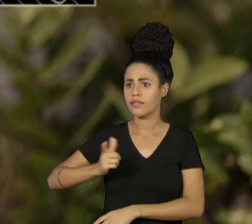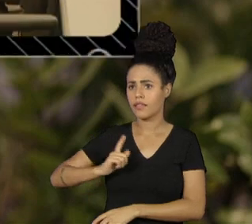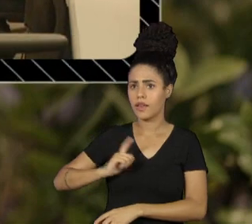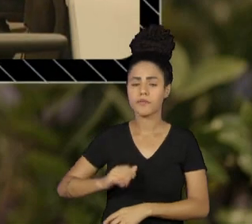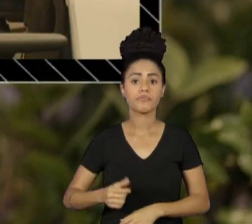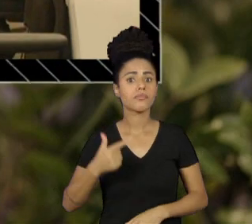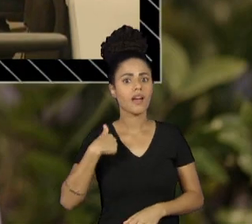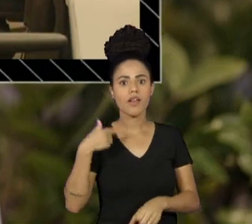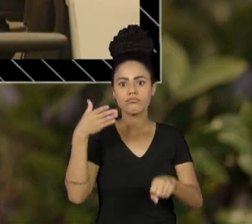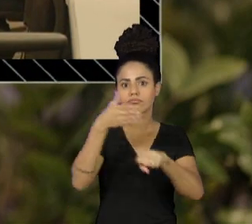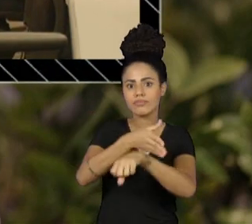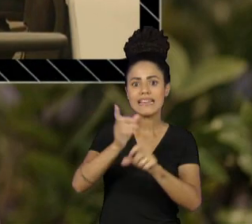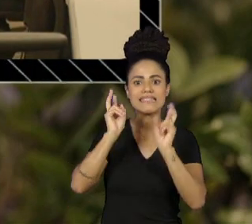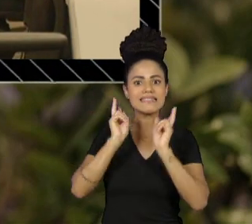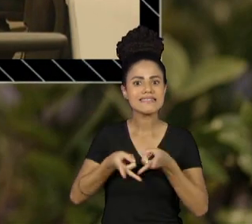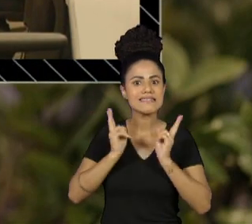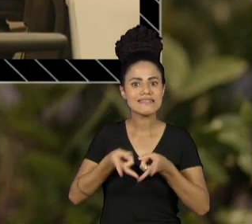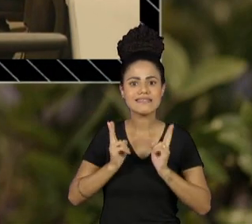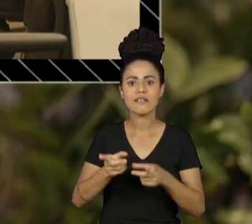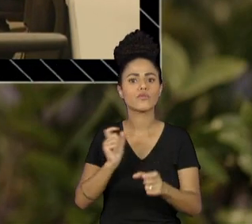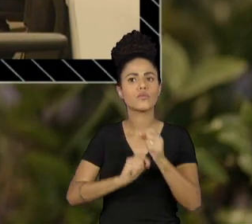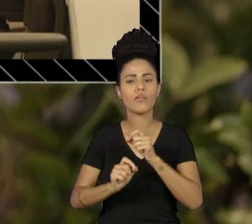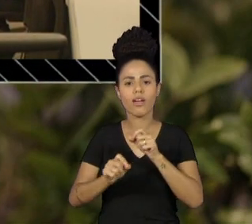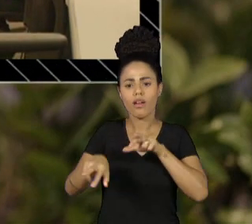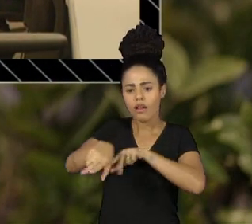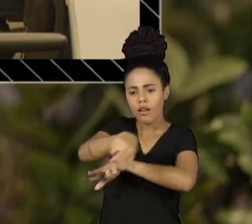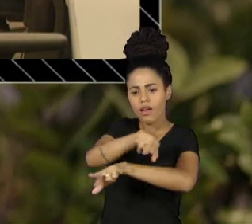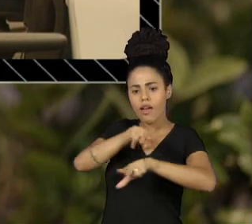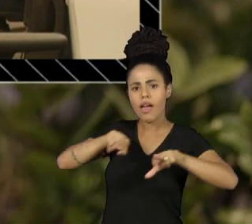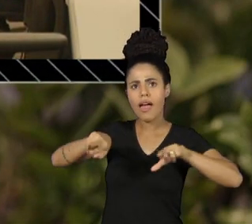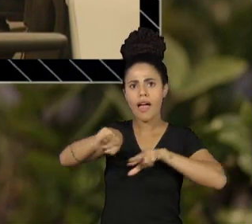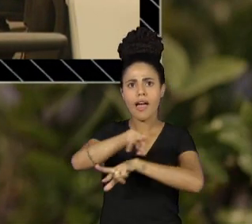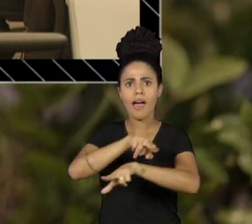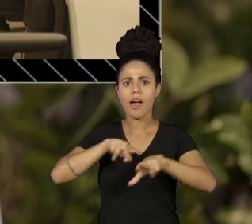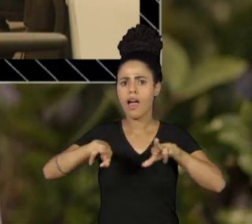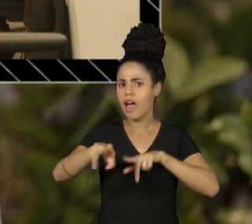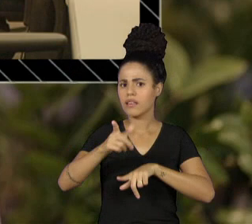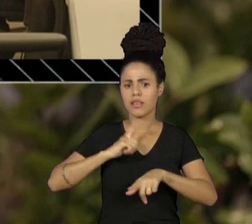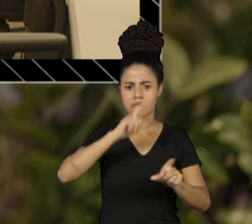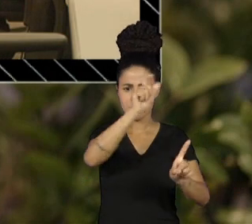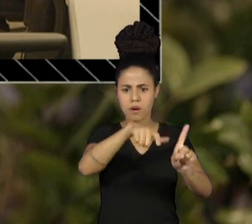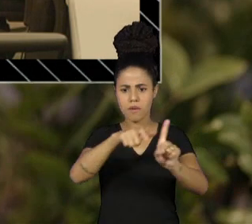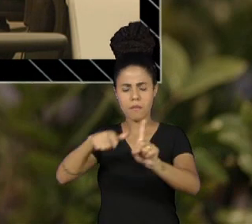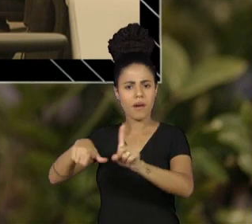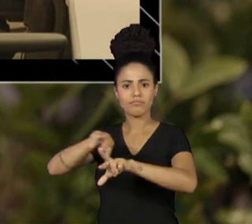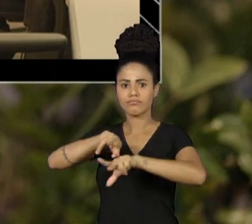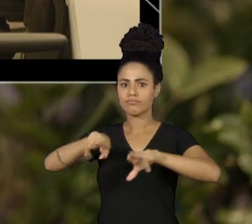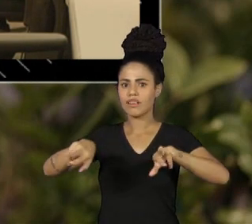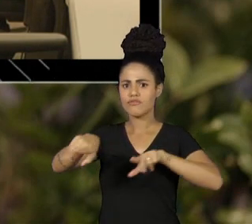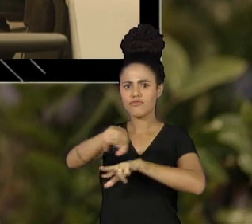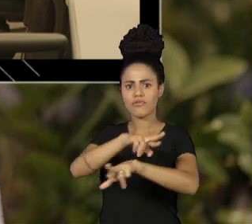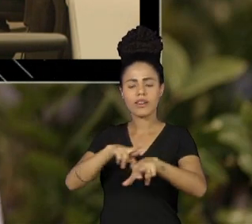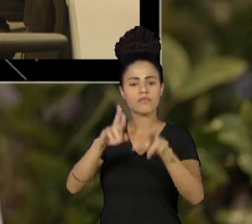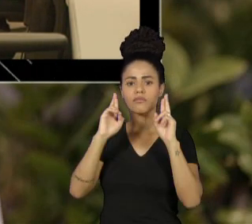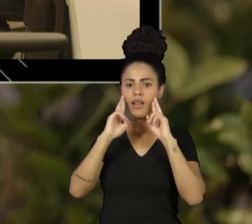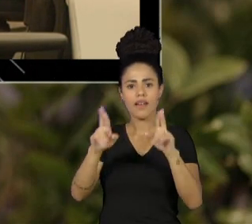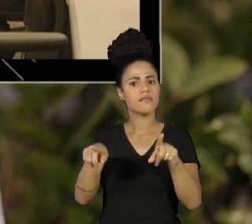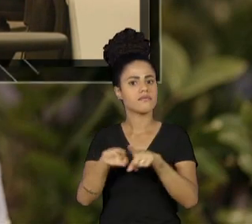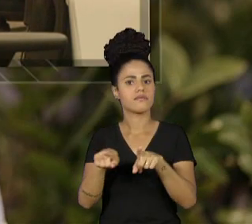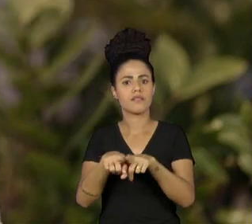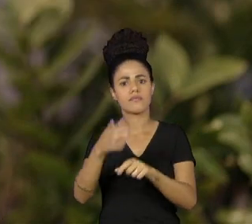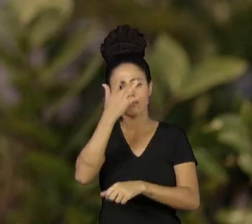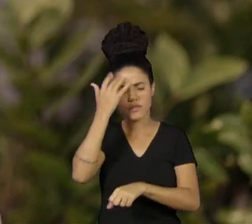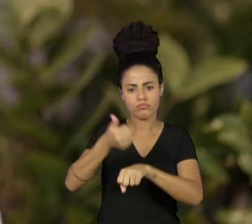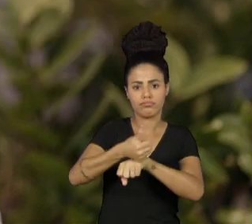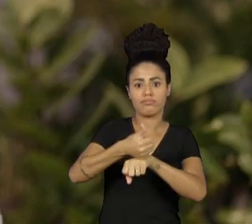participei dos núcleos, né, de diversidade, na qual tem profissionais de diversos patamares, assim, no que diz respeito à carreira, que